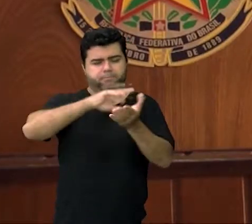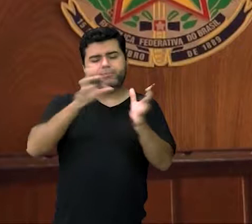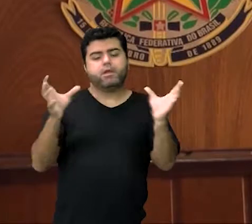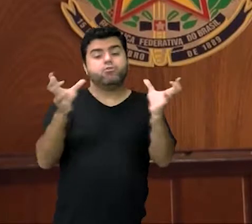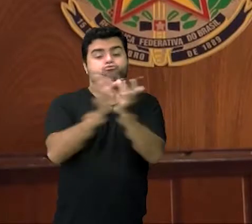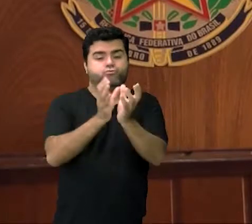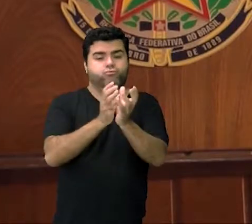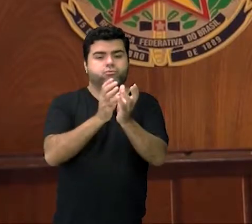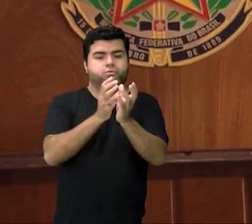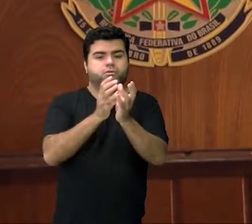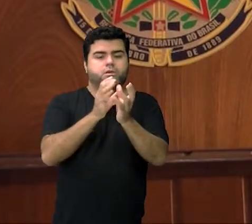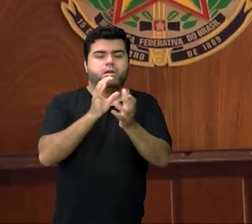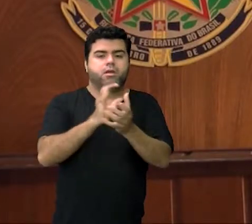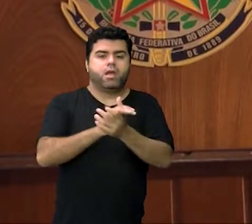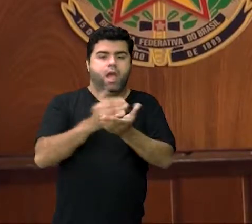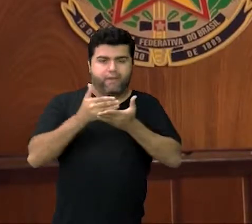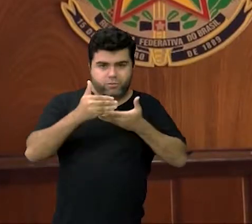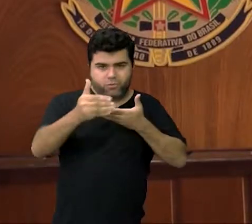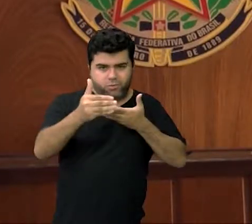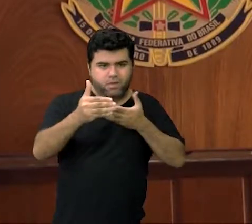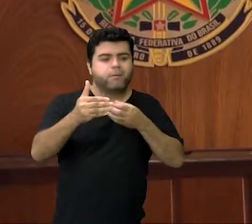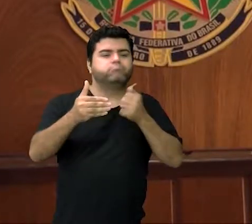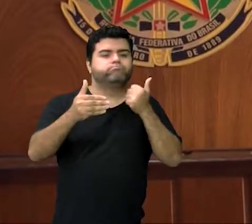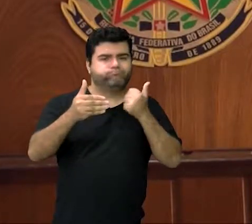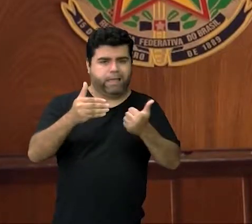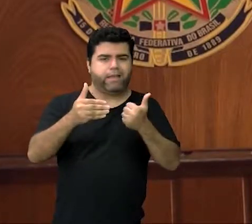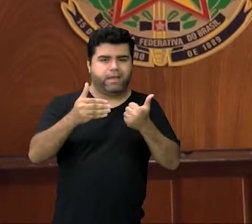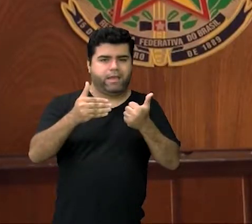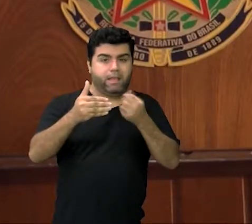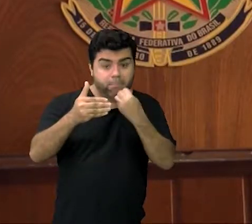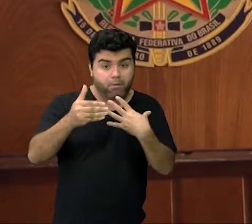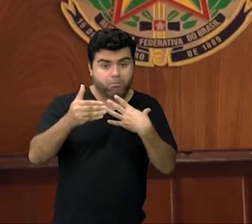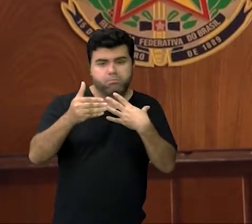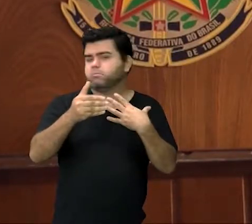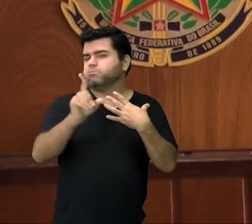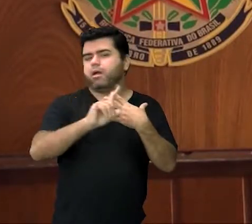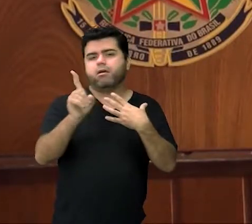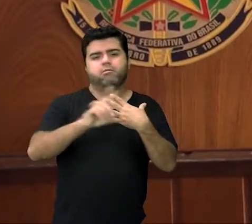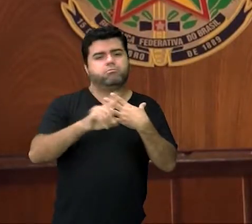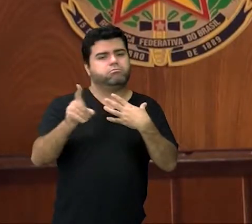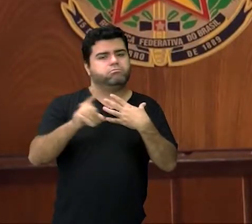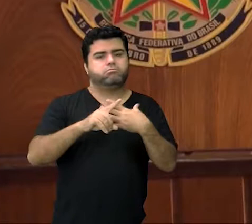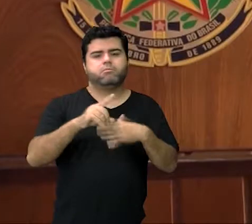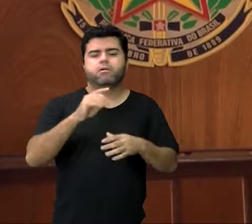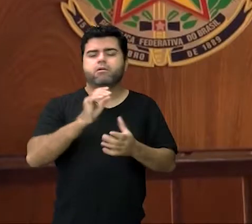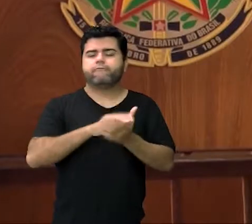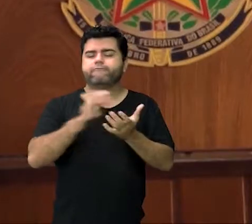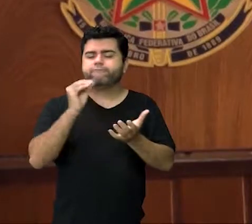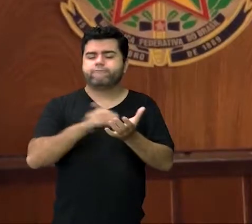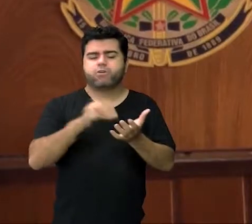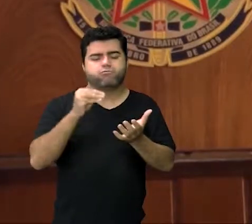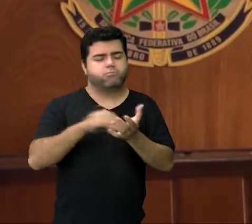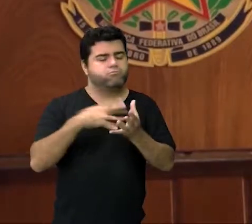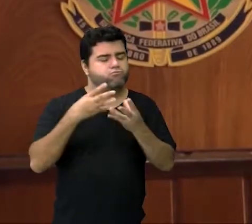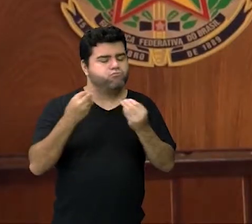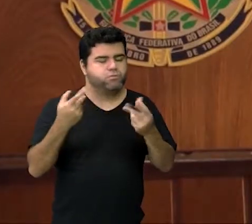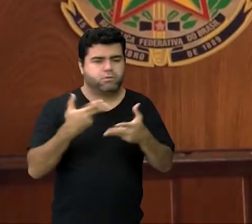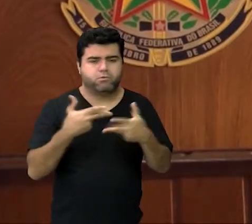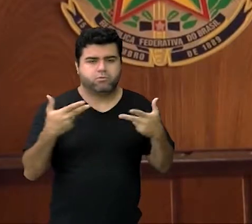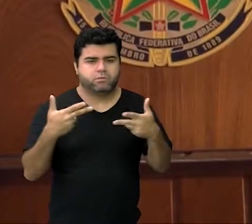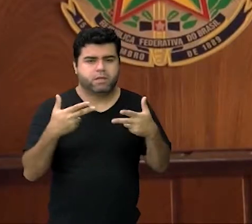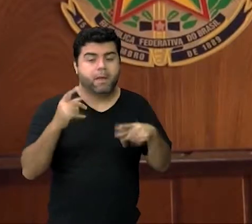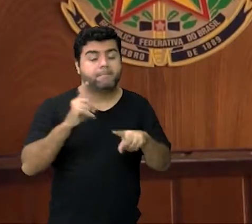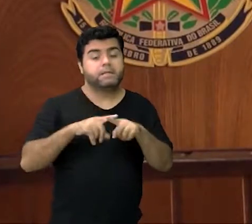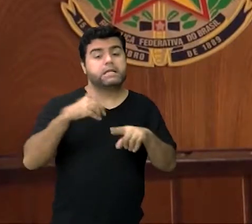bom? Não, ainda falta muita coisa. Em relação a prazos, cumprimentos, tudo. Mas o fato de a gente estar ciente